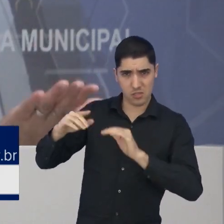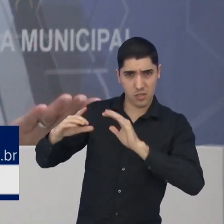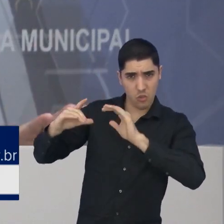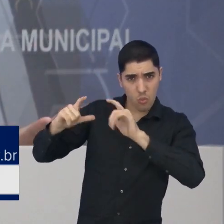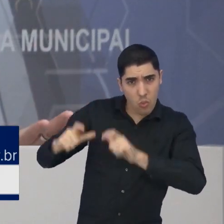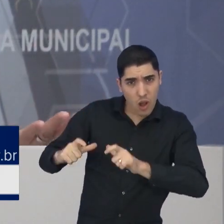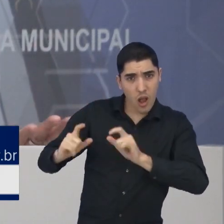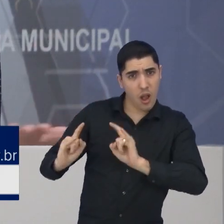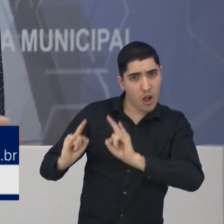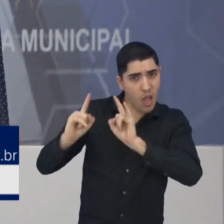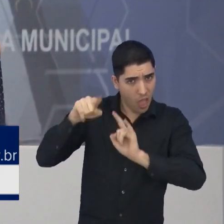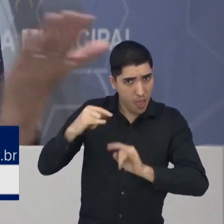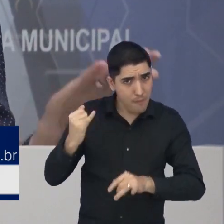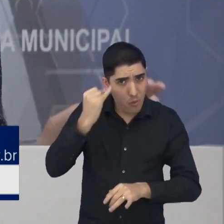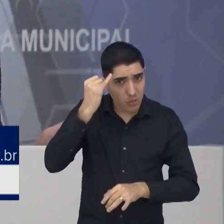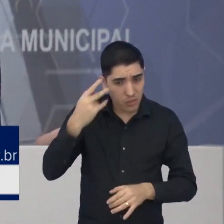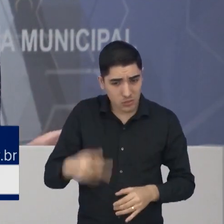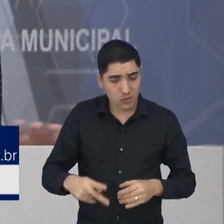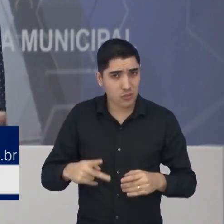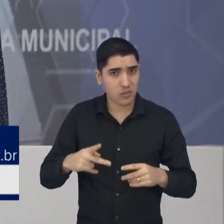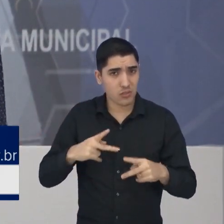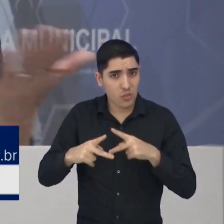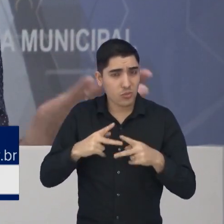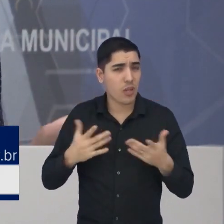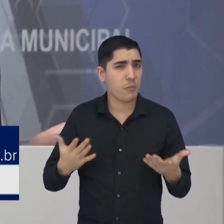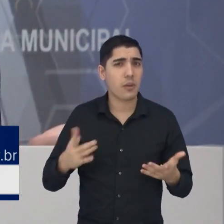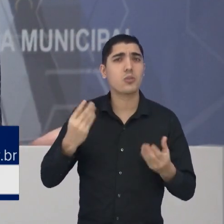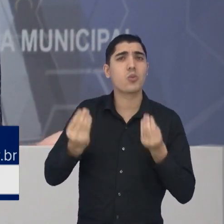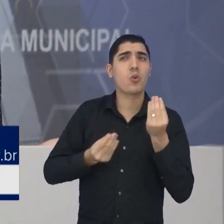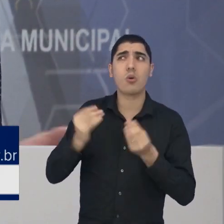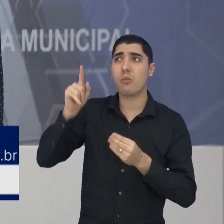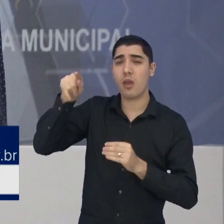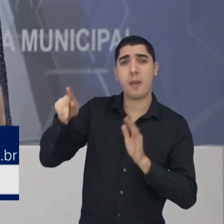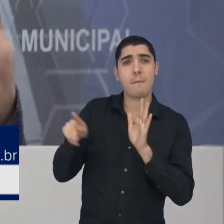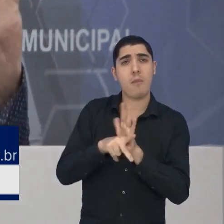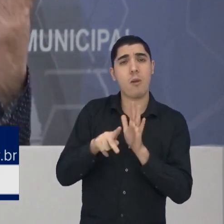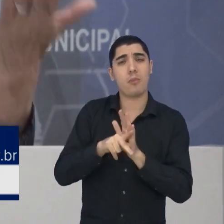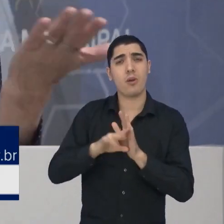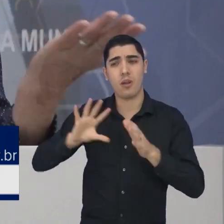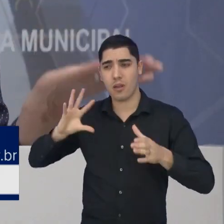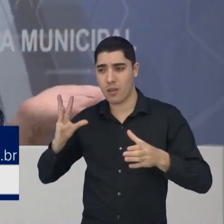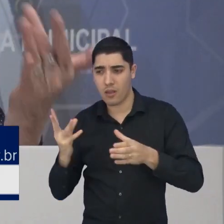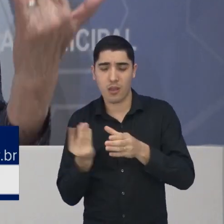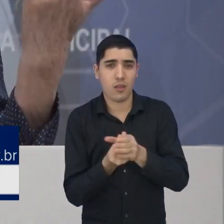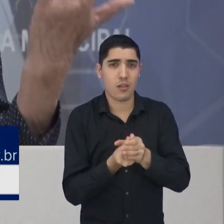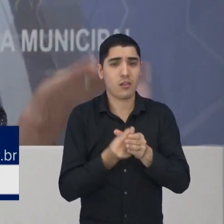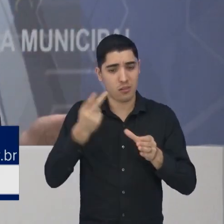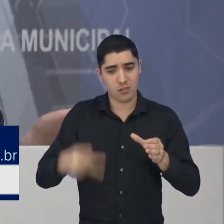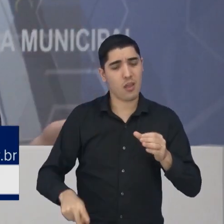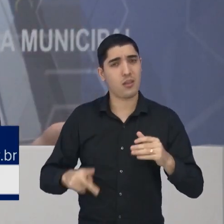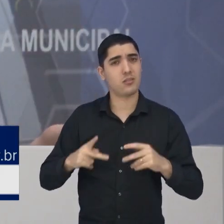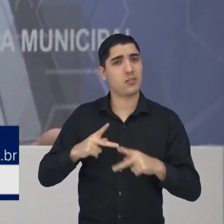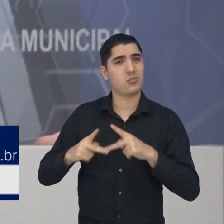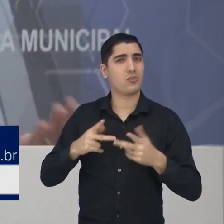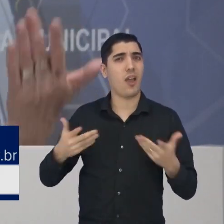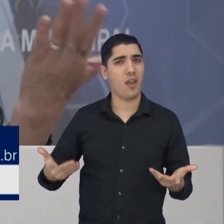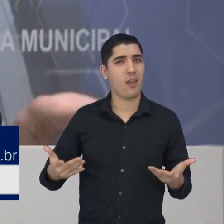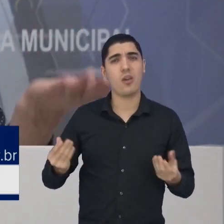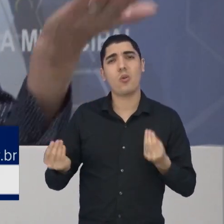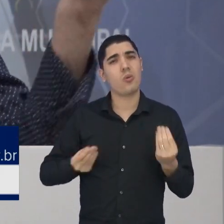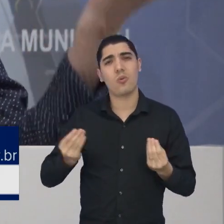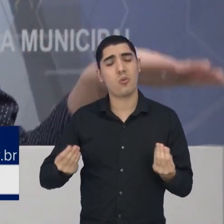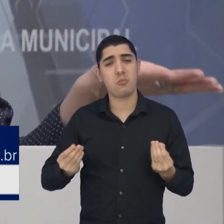alguma sensibilidade de ver um patrimônio daquele sendo destruído pelo tempo, sendo que o presidente fizesse alguma ação,